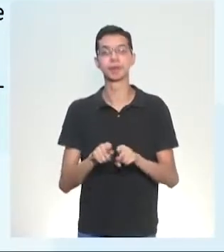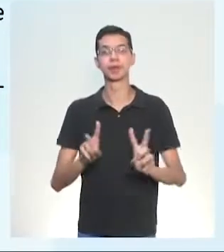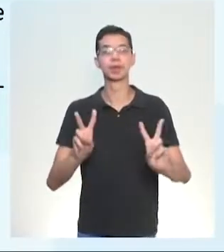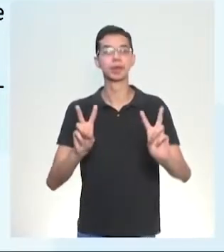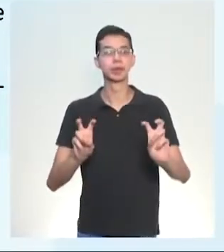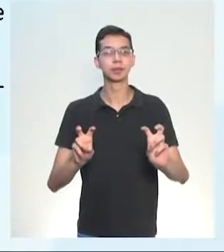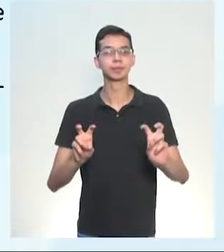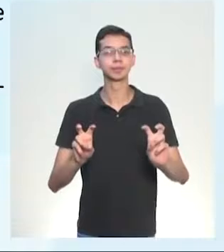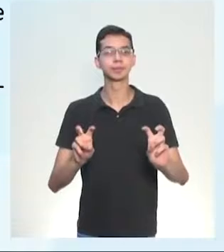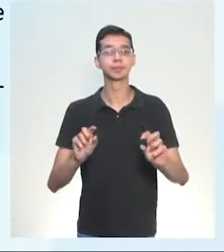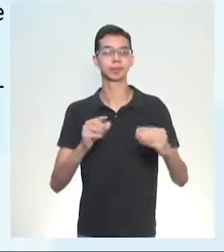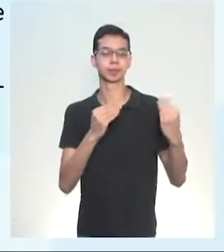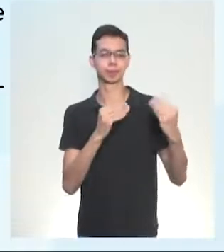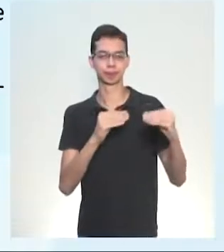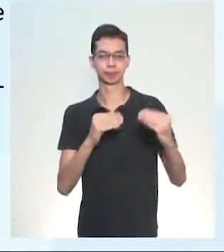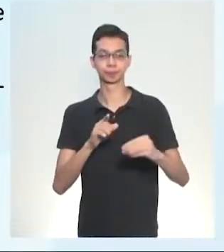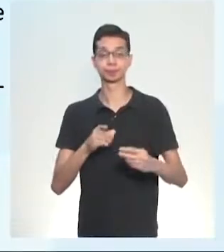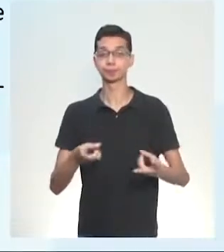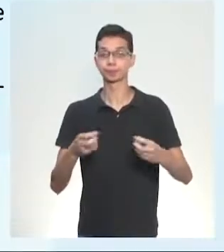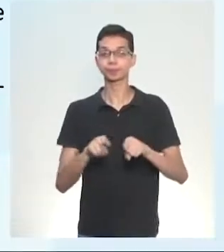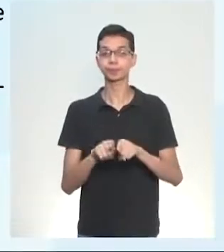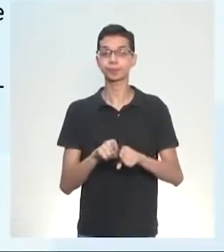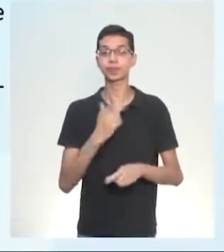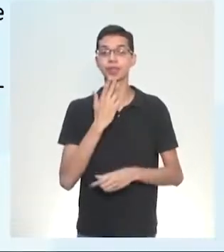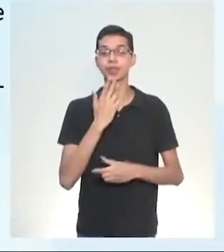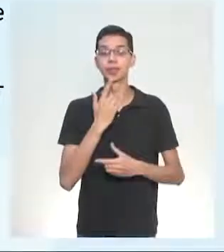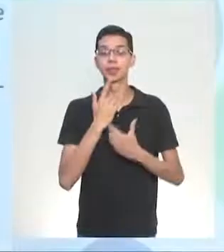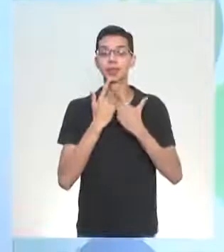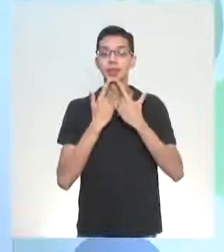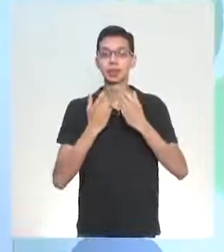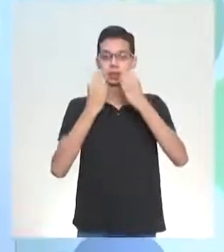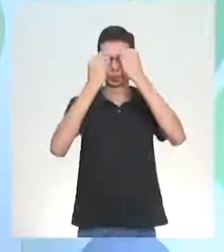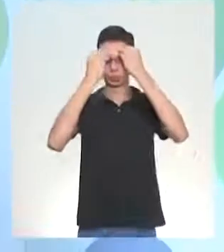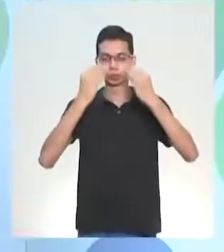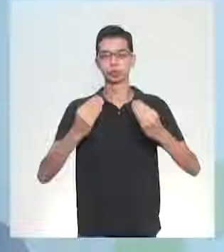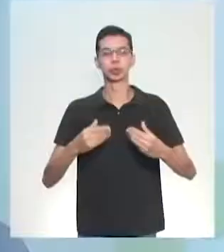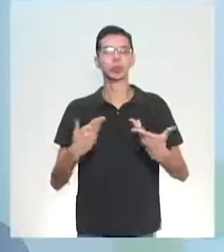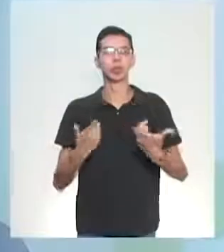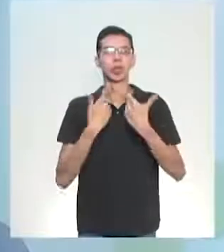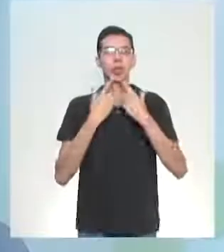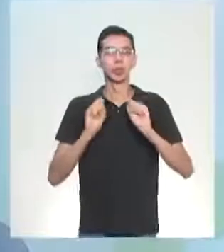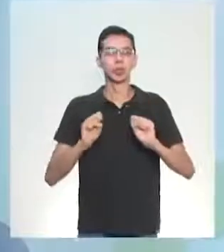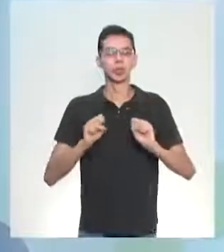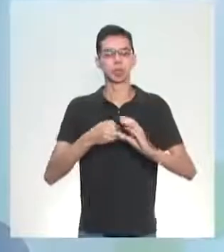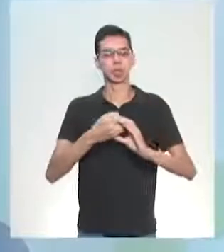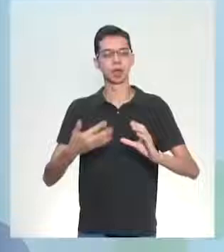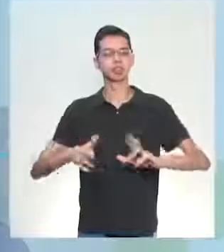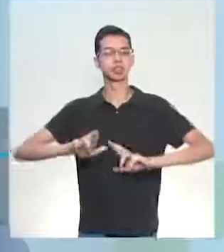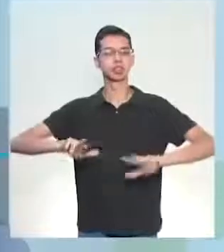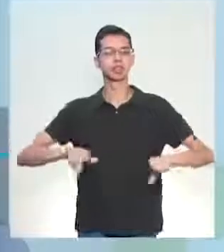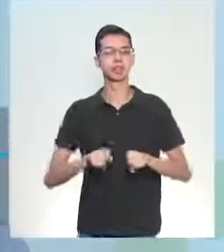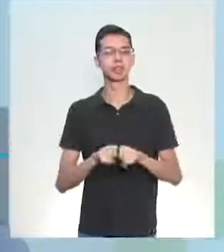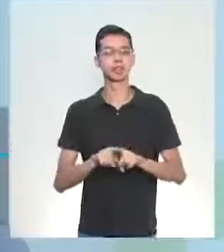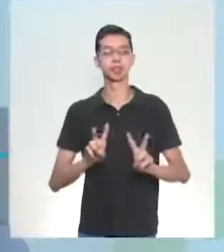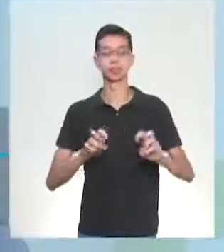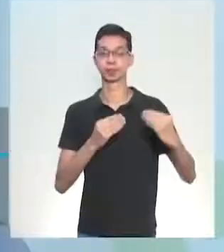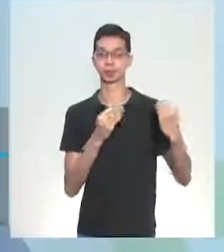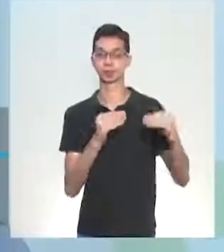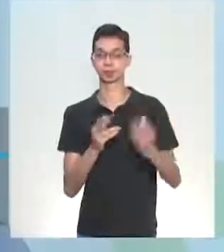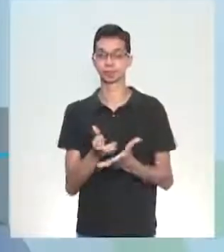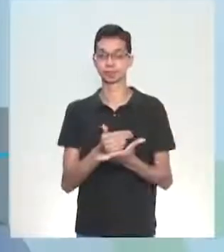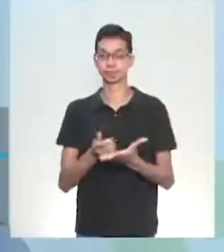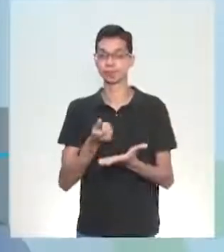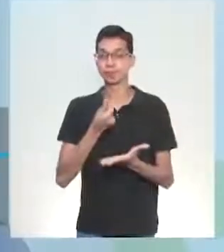gêneros textuais charge e meme. Professora Silene. Então, professor Mauro, já que vamos trabalhar